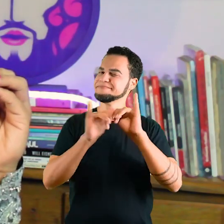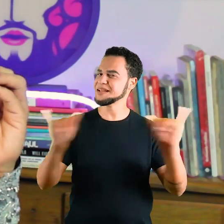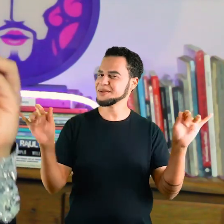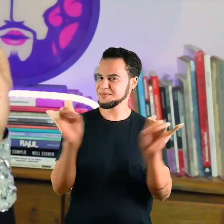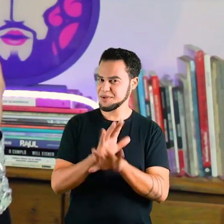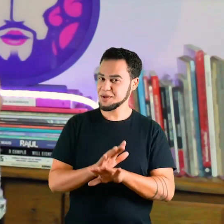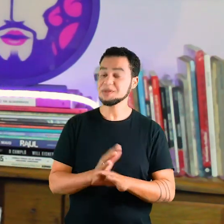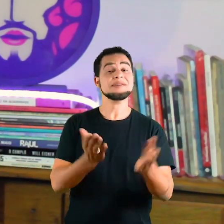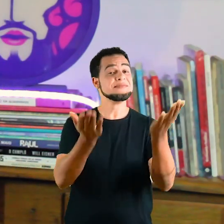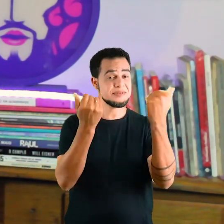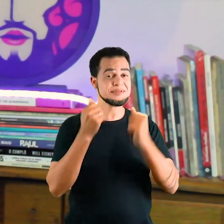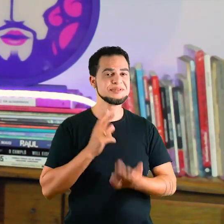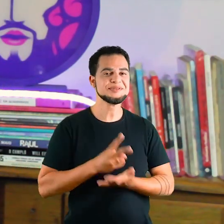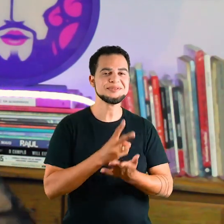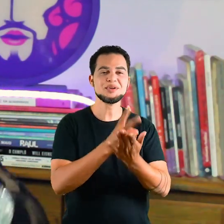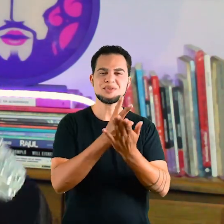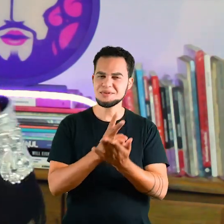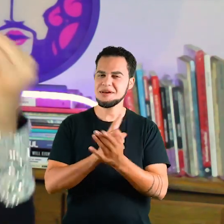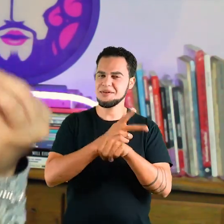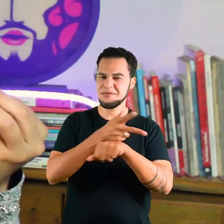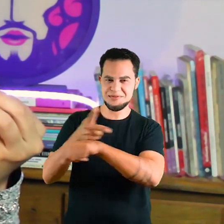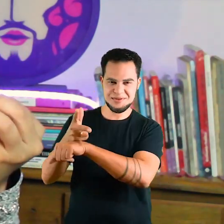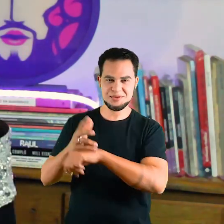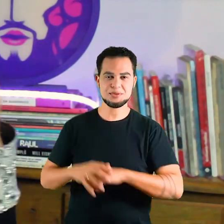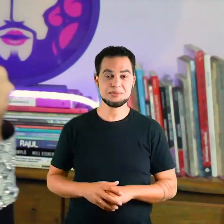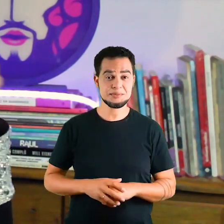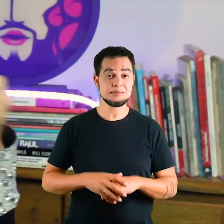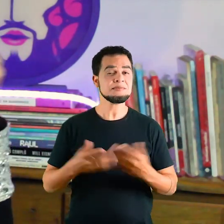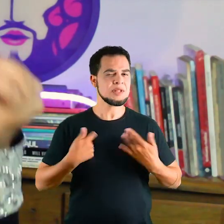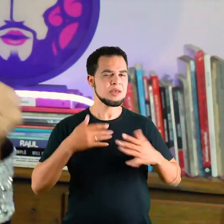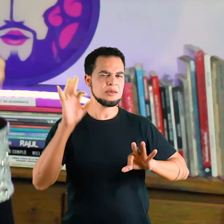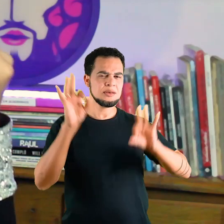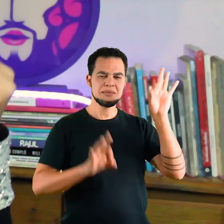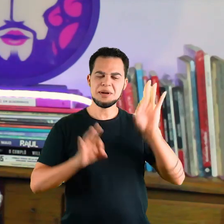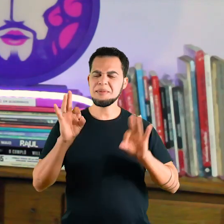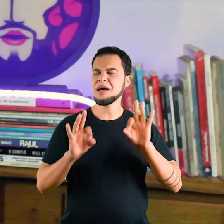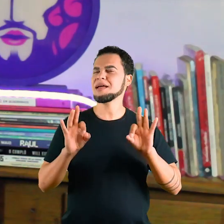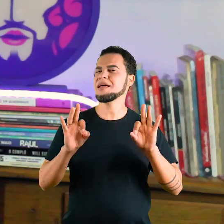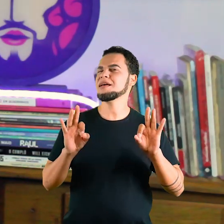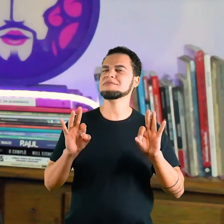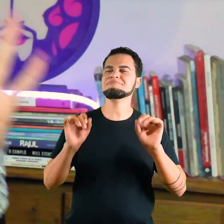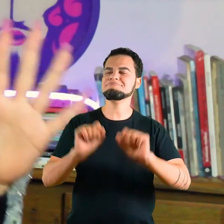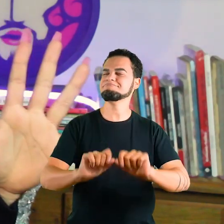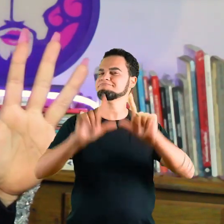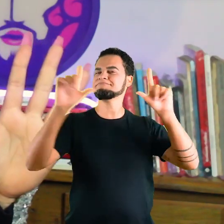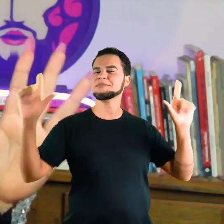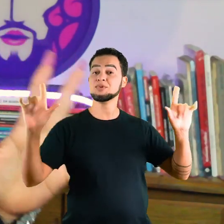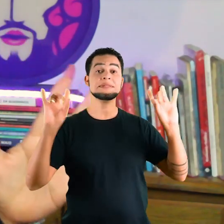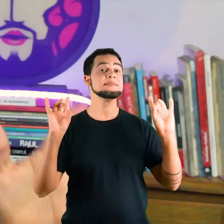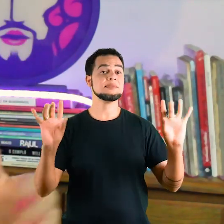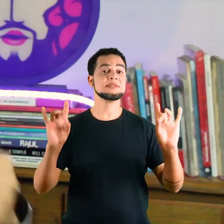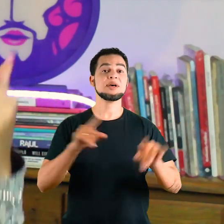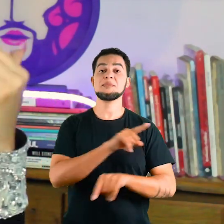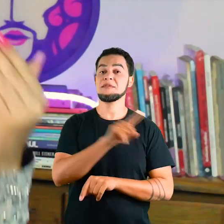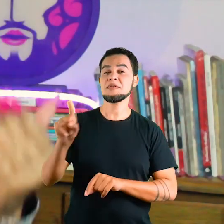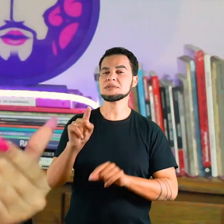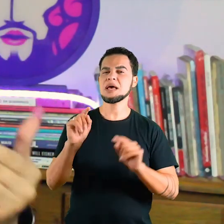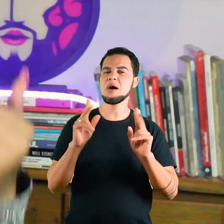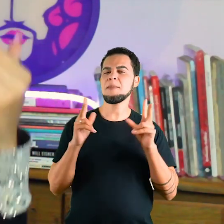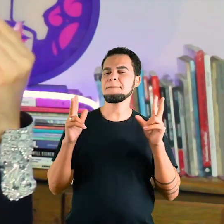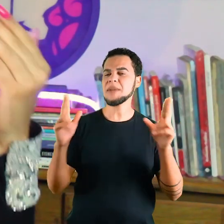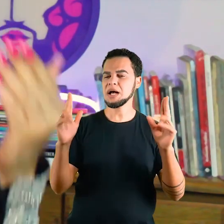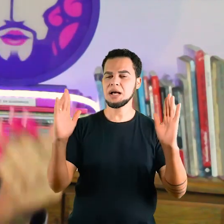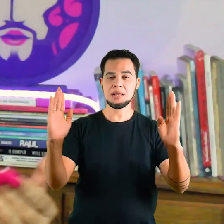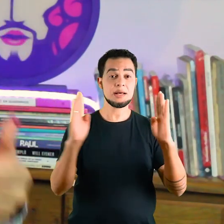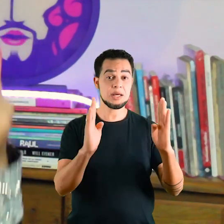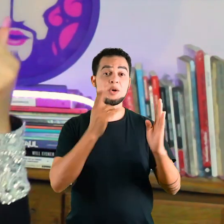Recado dado, agora bora continuar o vídeo. Eu preparei uma animação especialíssima para vocês. É um